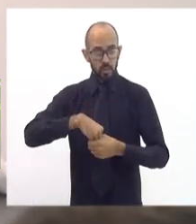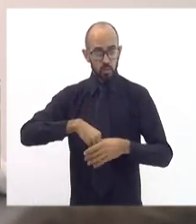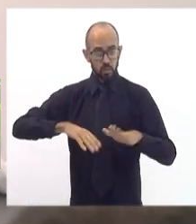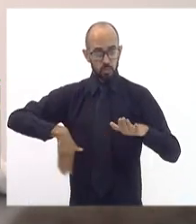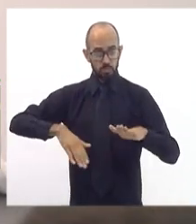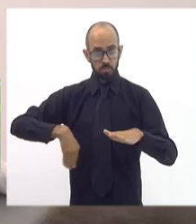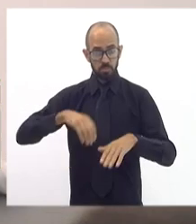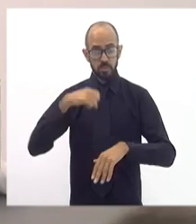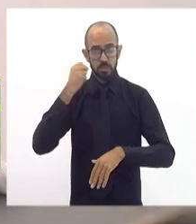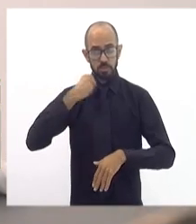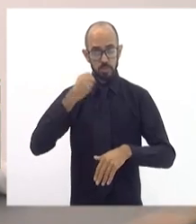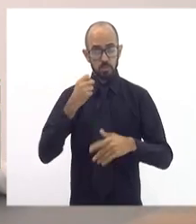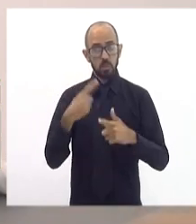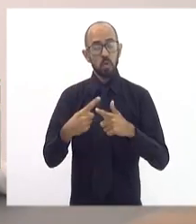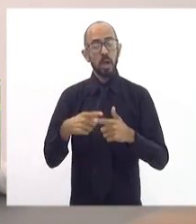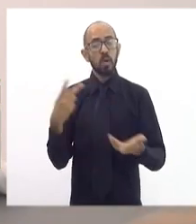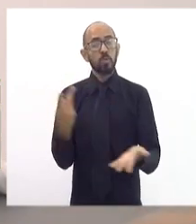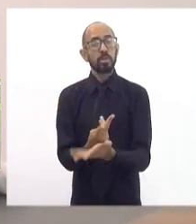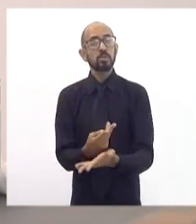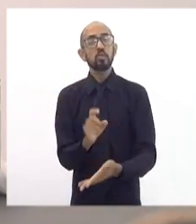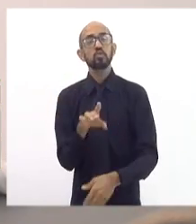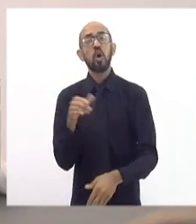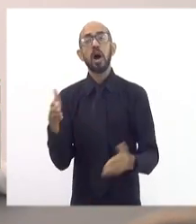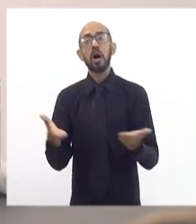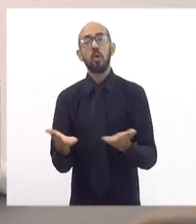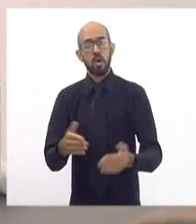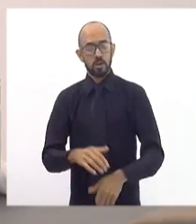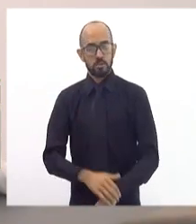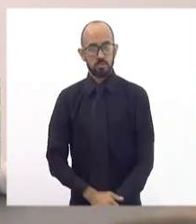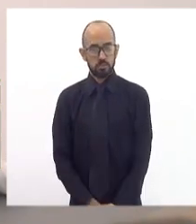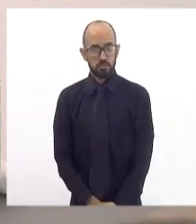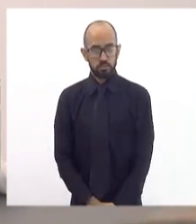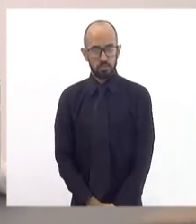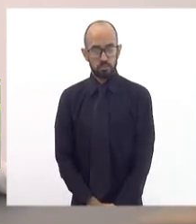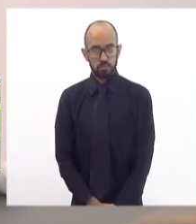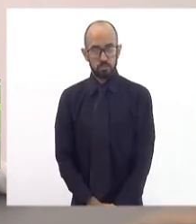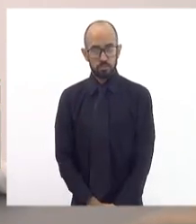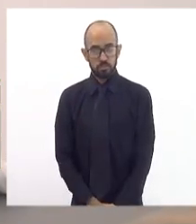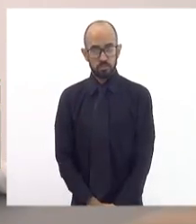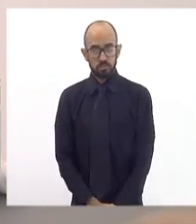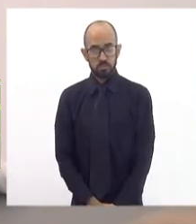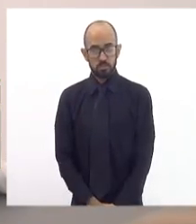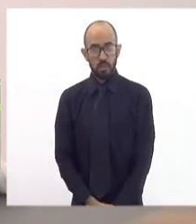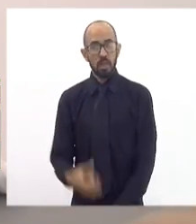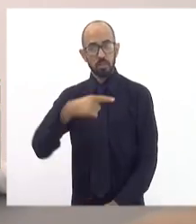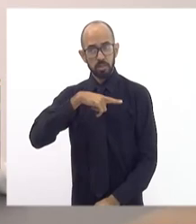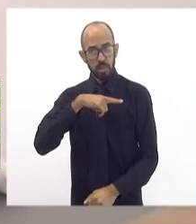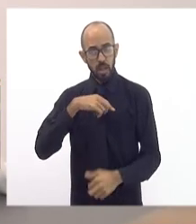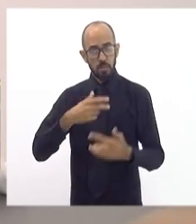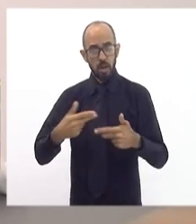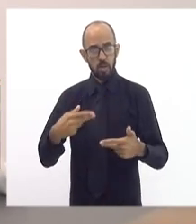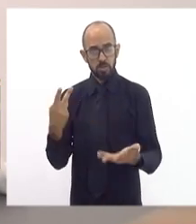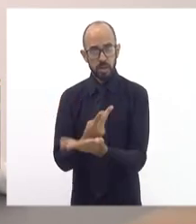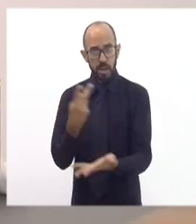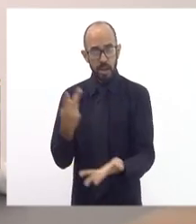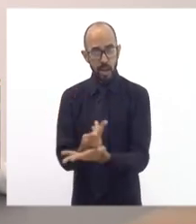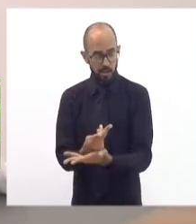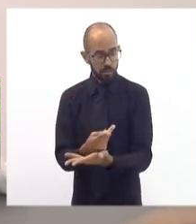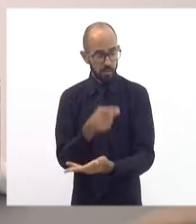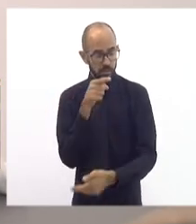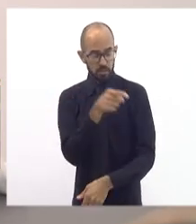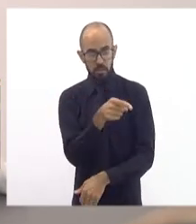porque que isso só aconteceu agora porque eu acho que tem uma coisa muito errada aí que acontece o